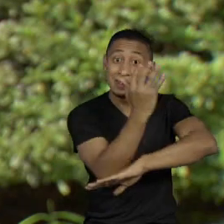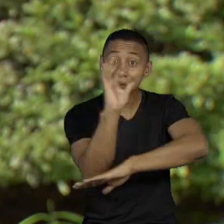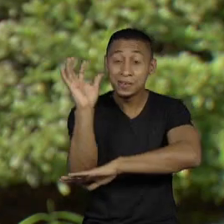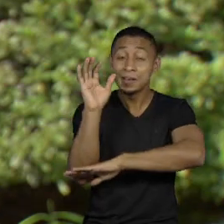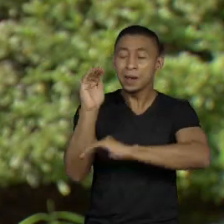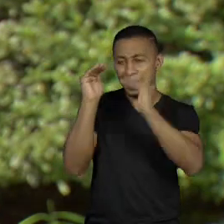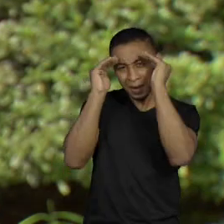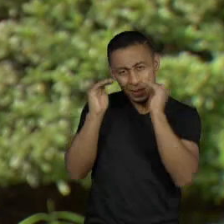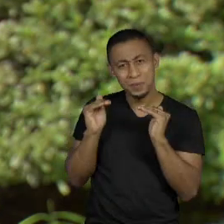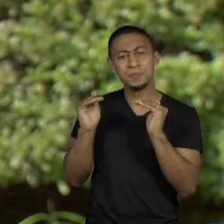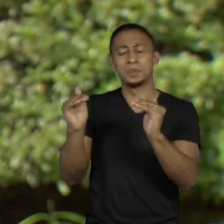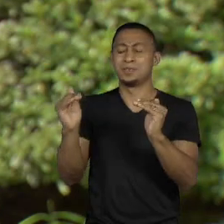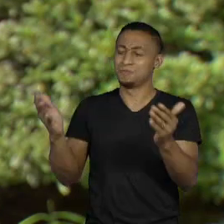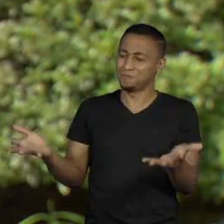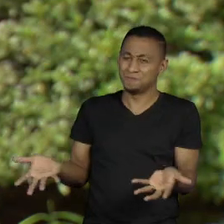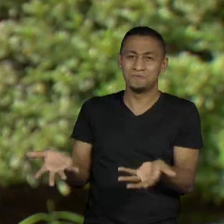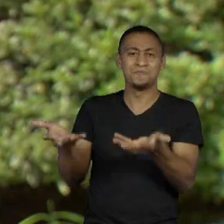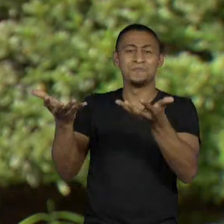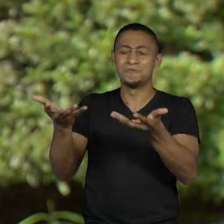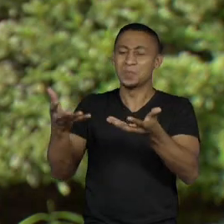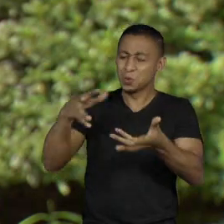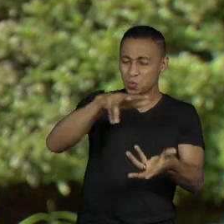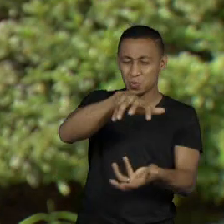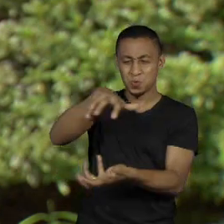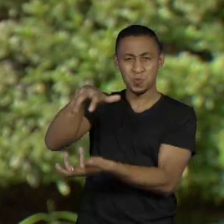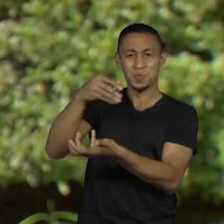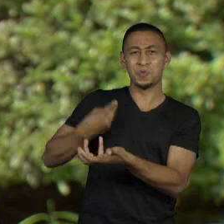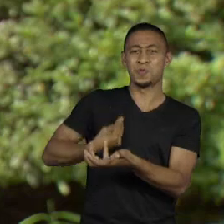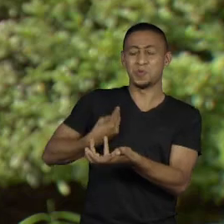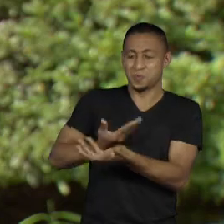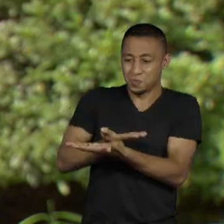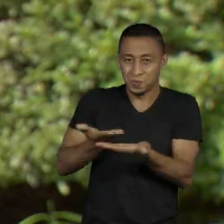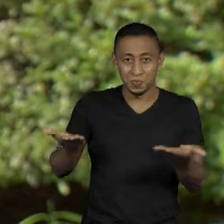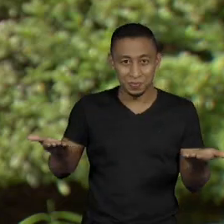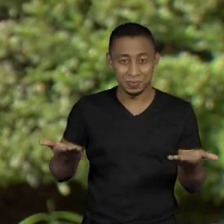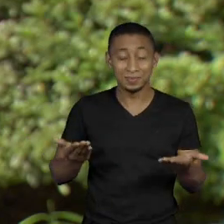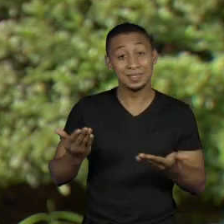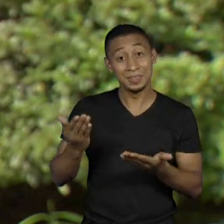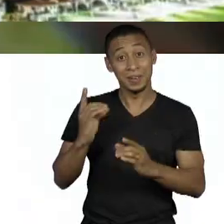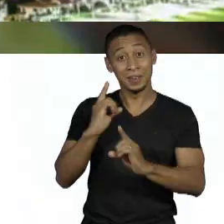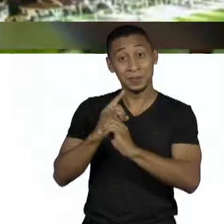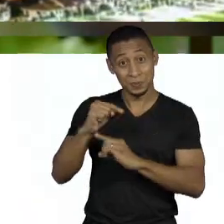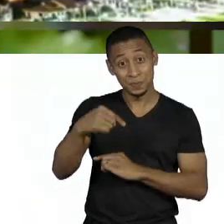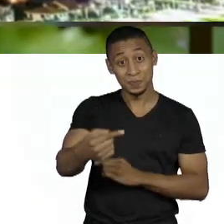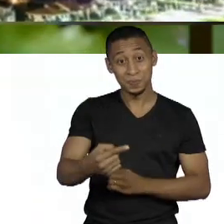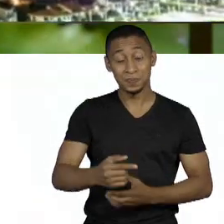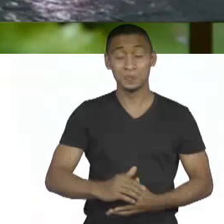respeito pela riqueza de todas as formas de vida na Terra. Até lá!